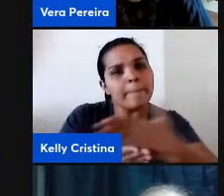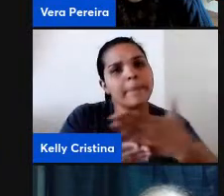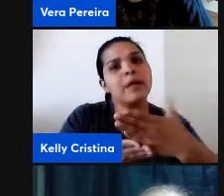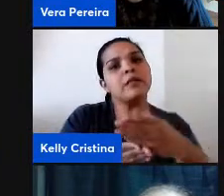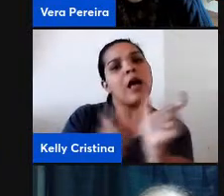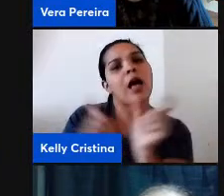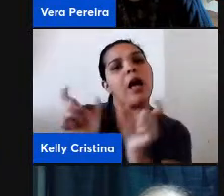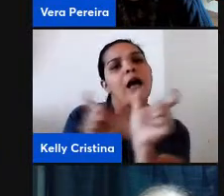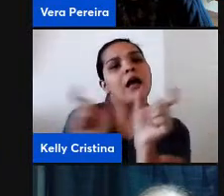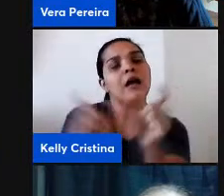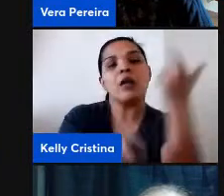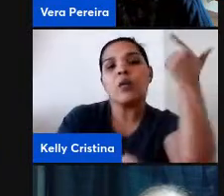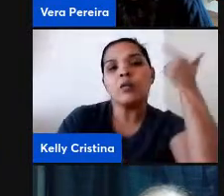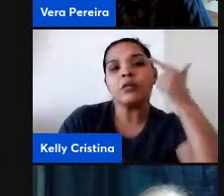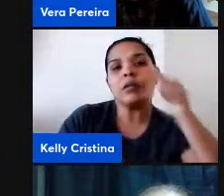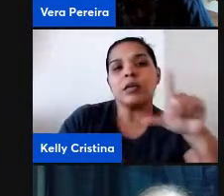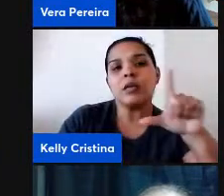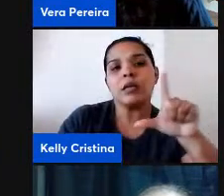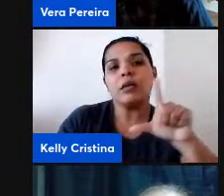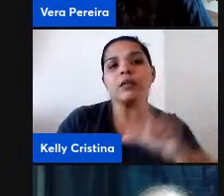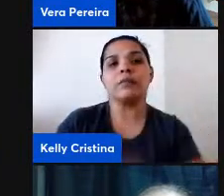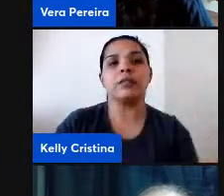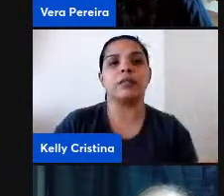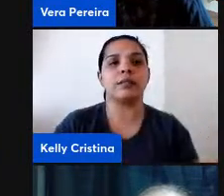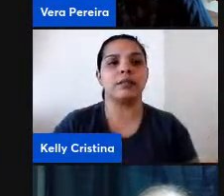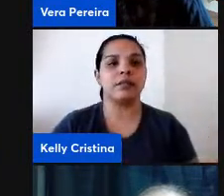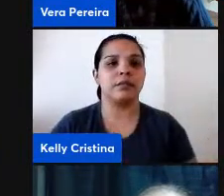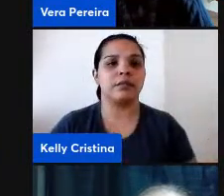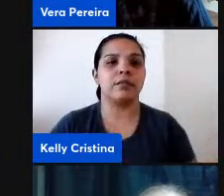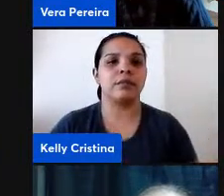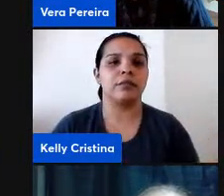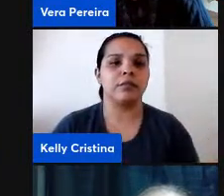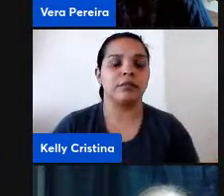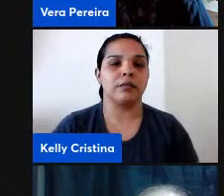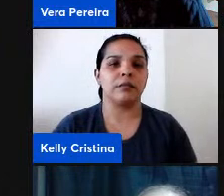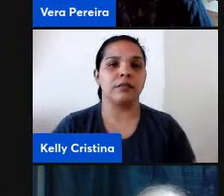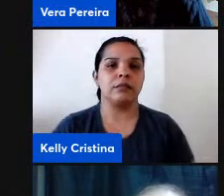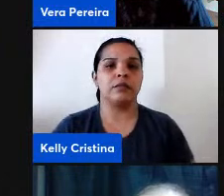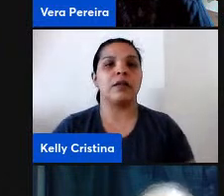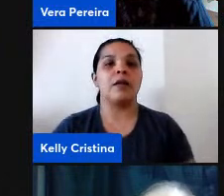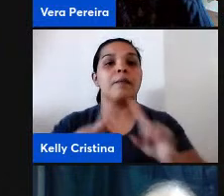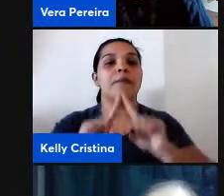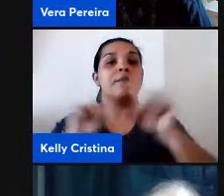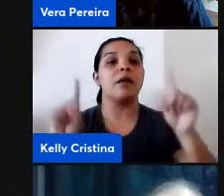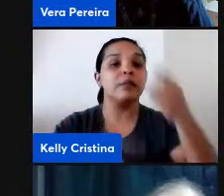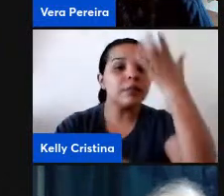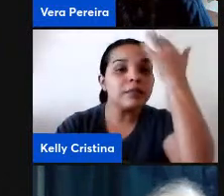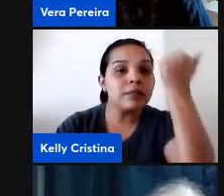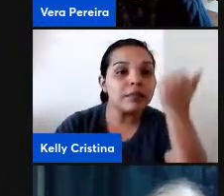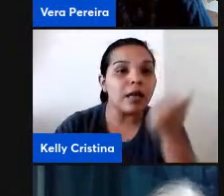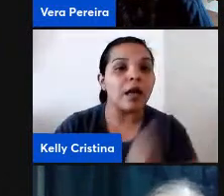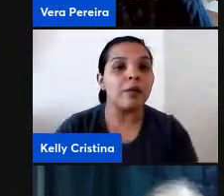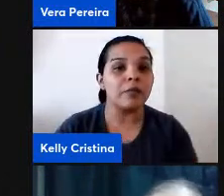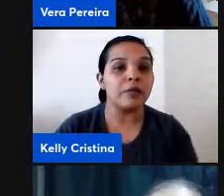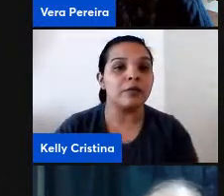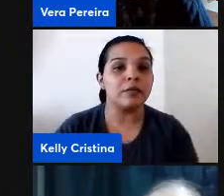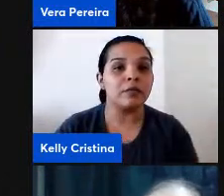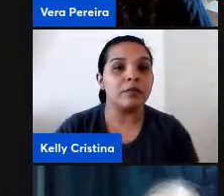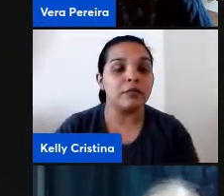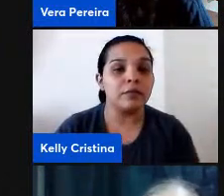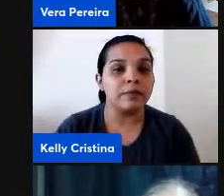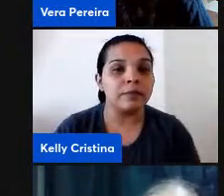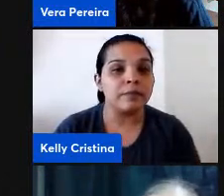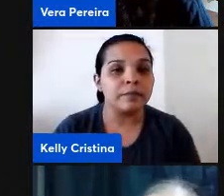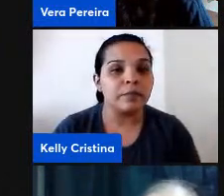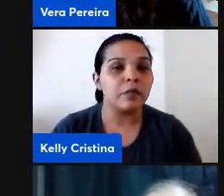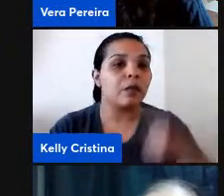consegue. Tetê, papá, dá. Mas ele sabe o que ele quer dizer,